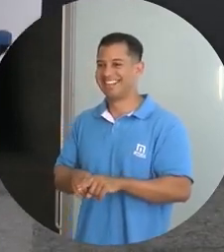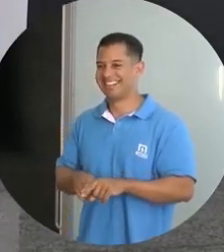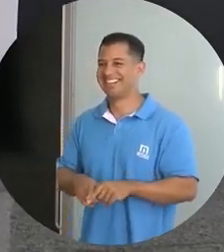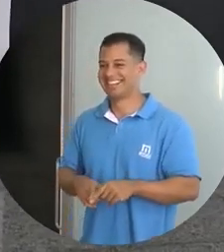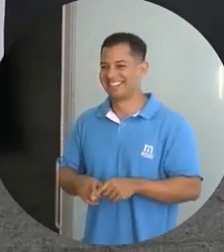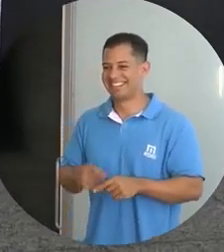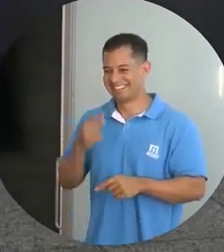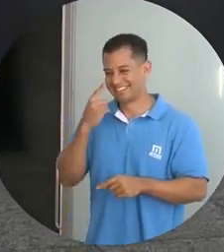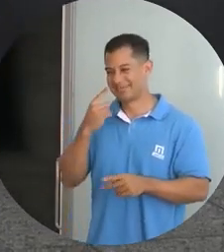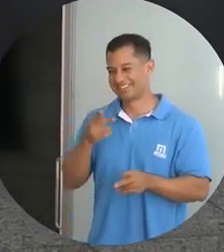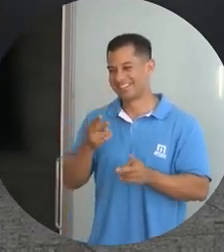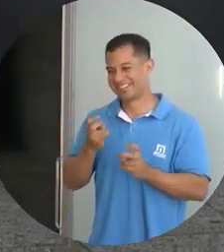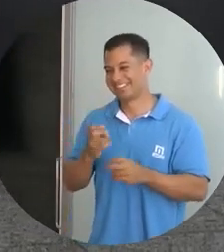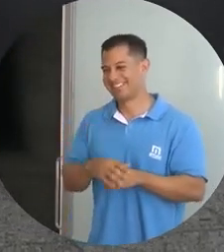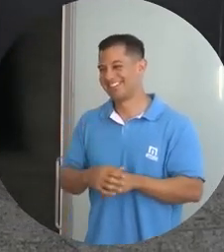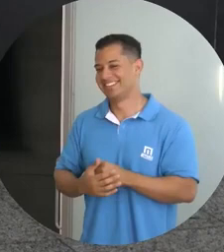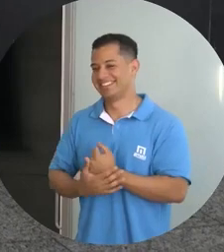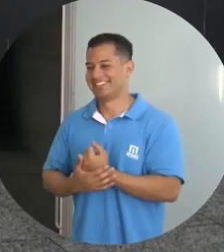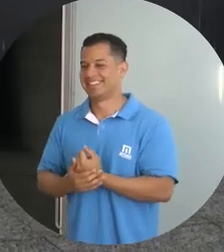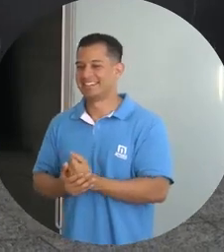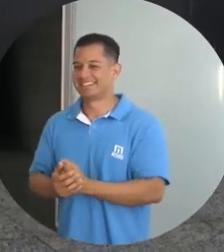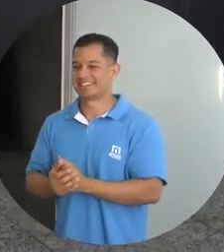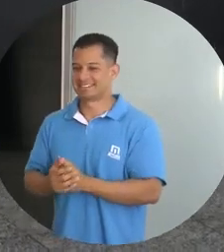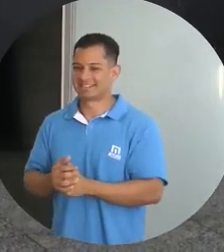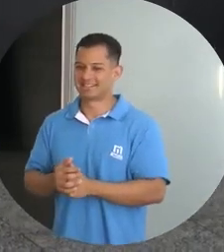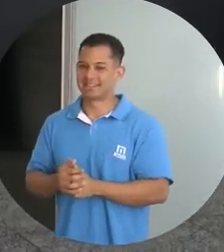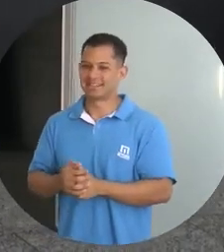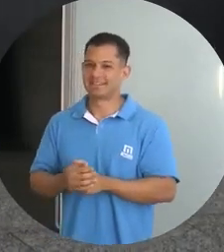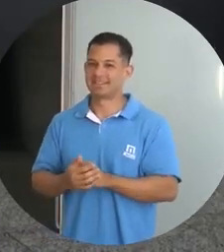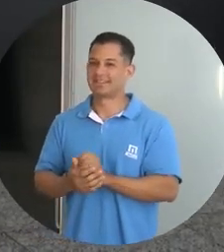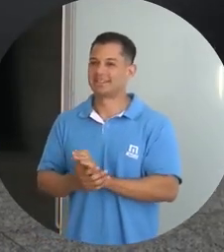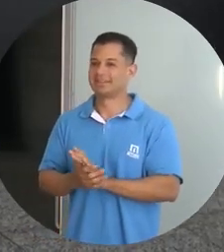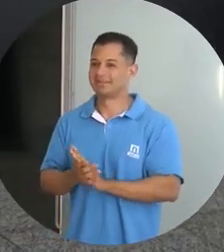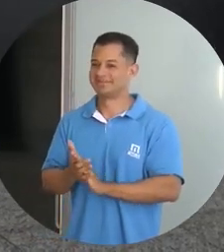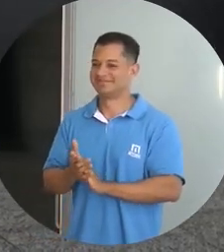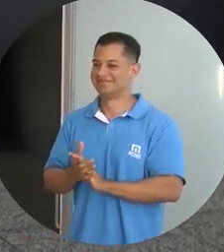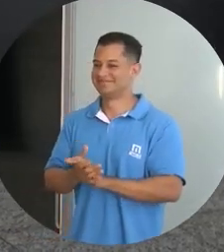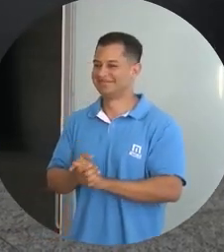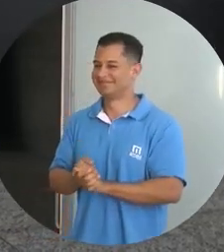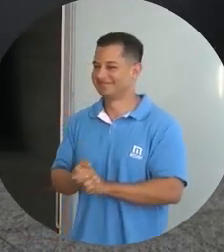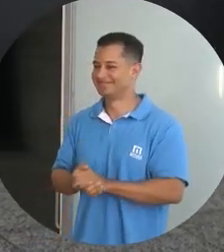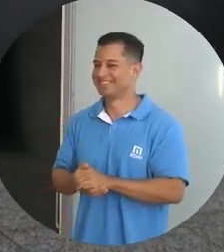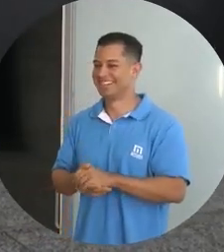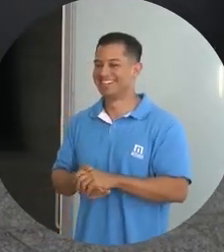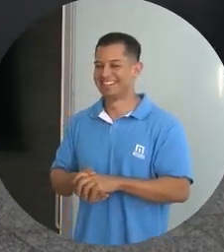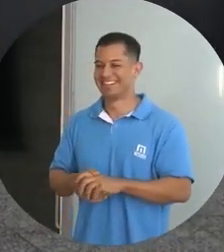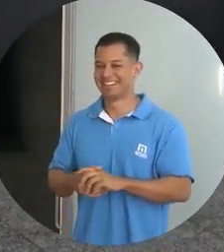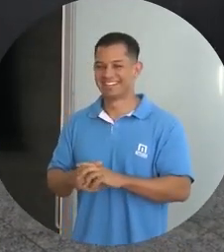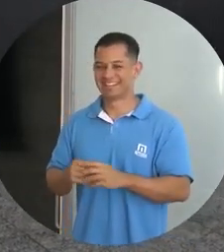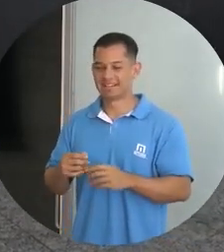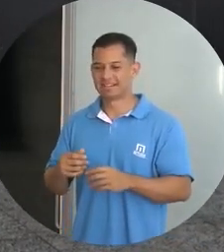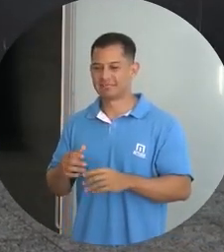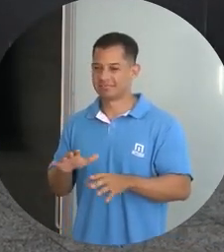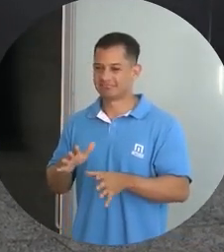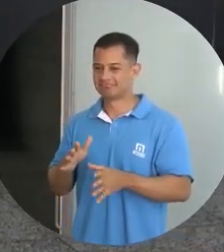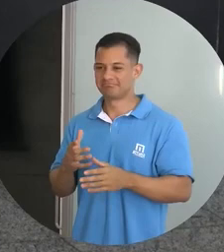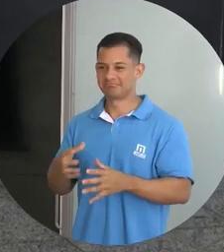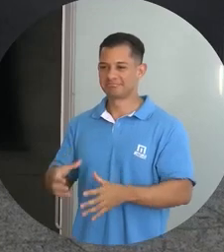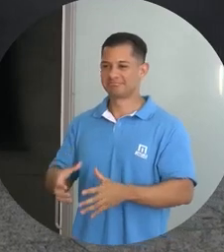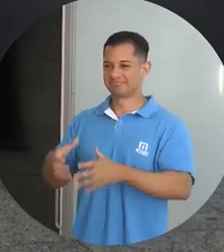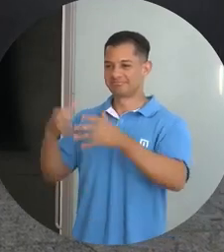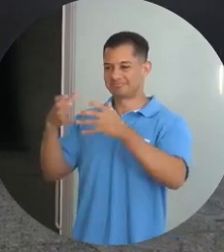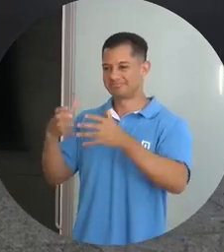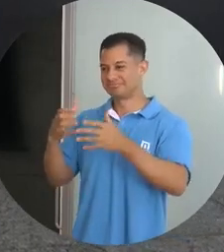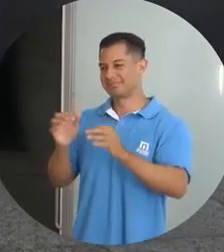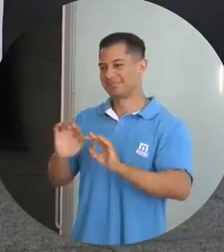estaca normalmente ancorada e no terreno. Então, aqui, a utilização do tubo foi fundamental para estruturar esse